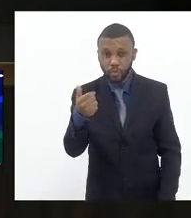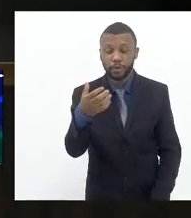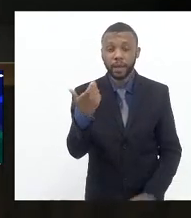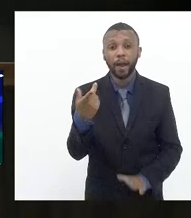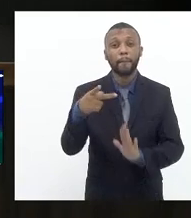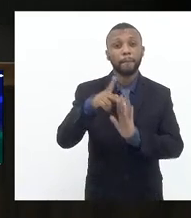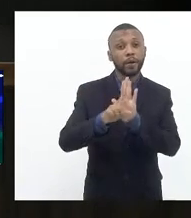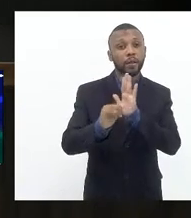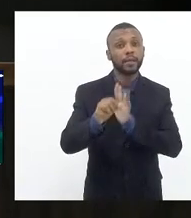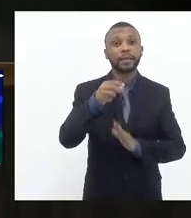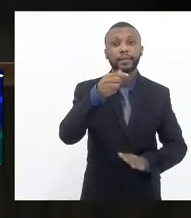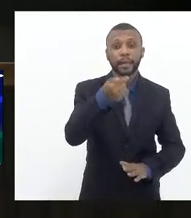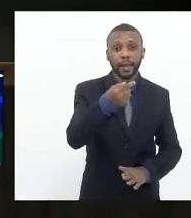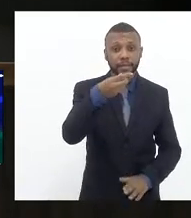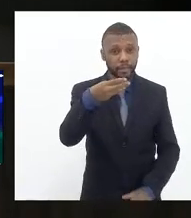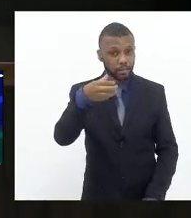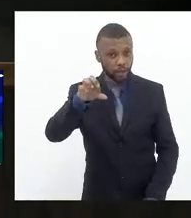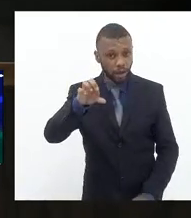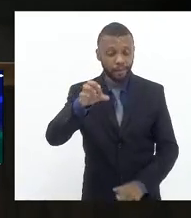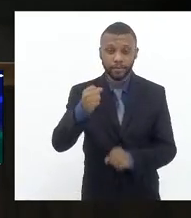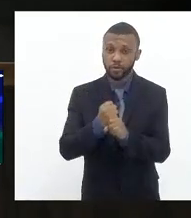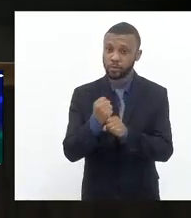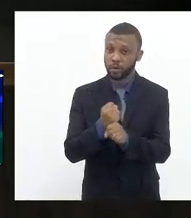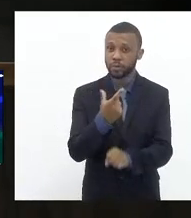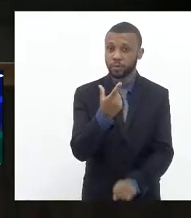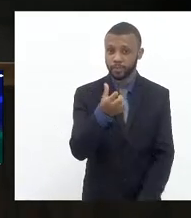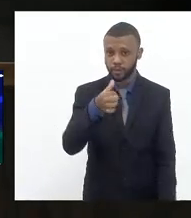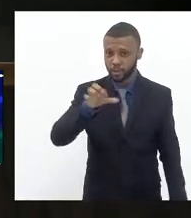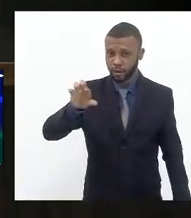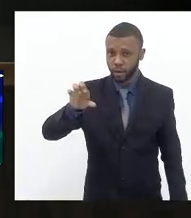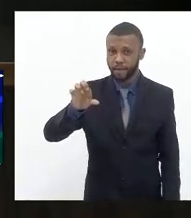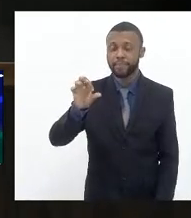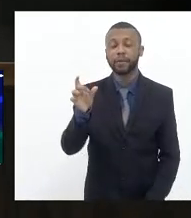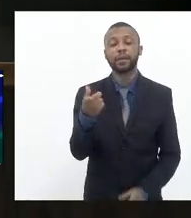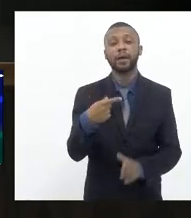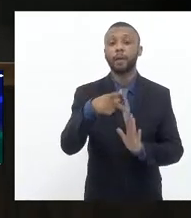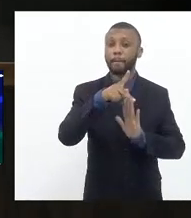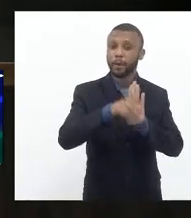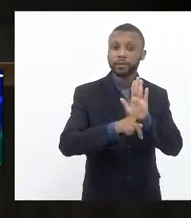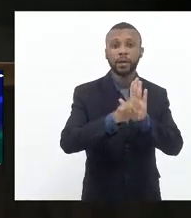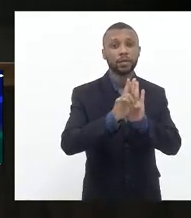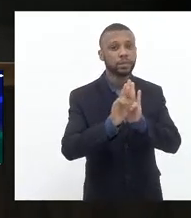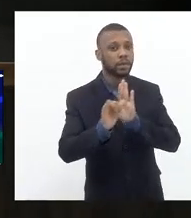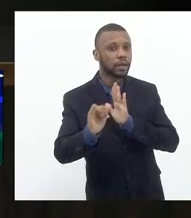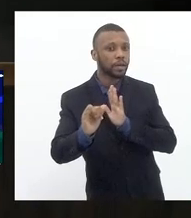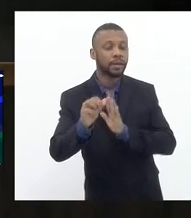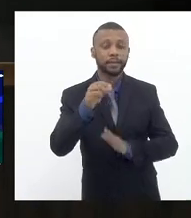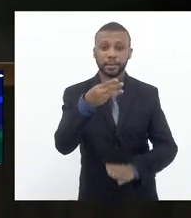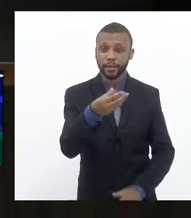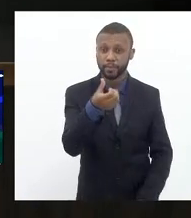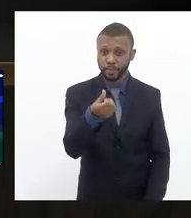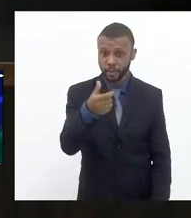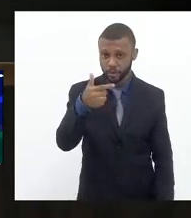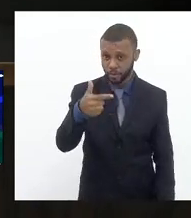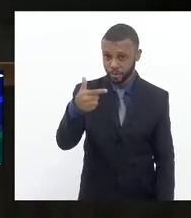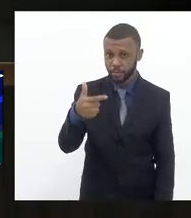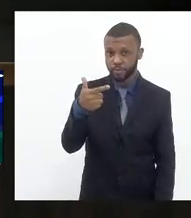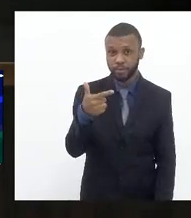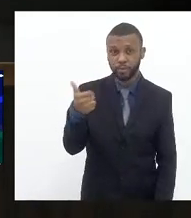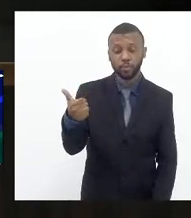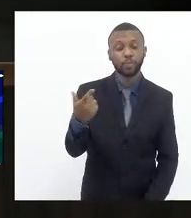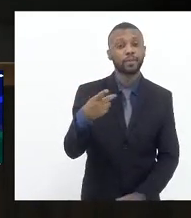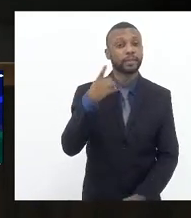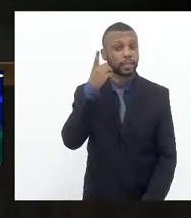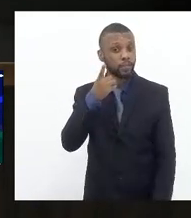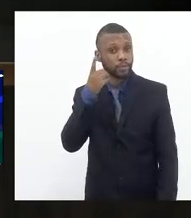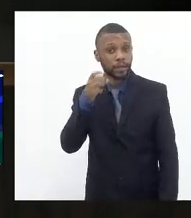lei 739 de 2019. E o projeto de lei 3622 de 21, deputada Marta